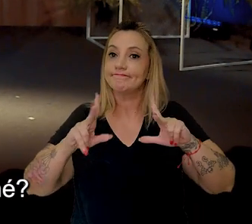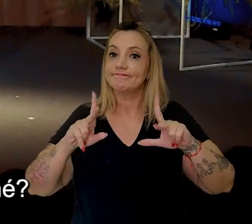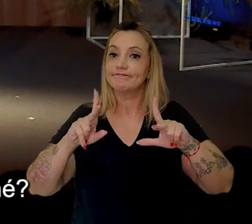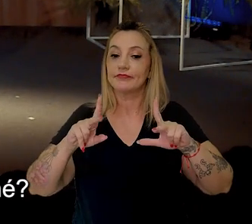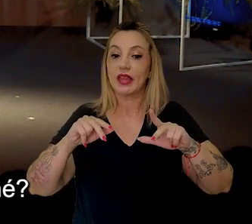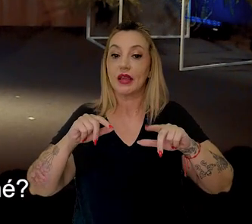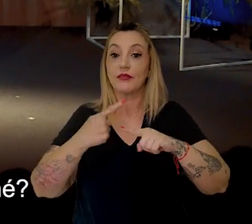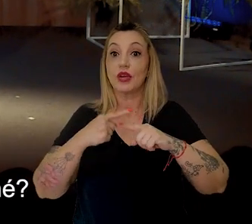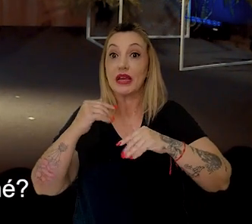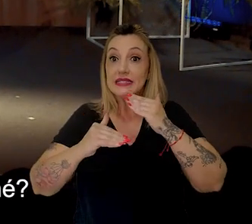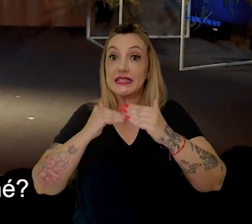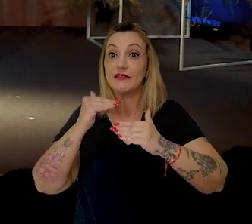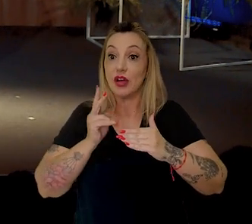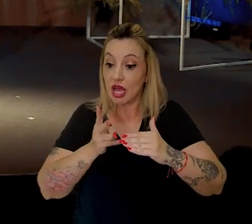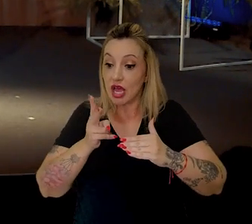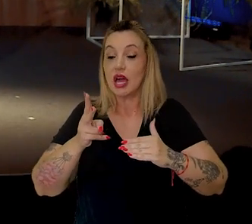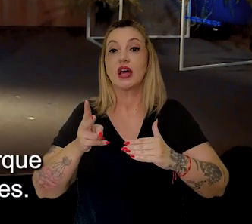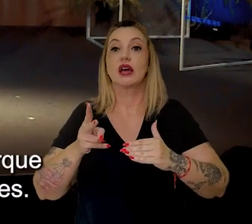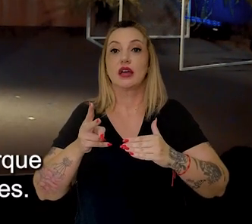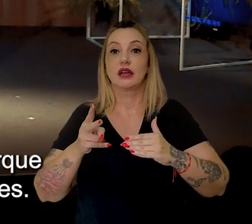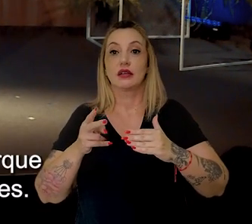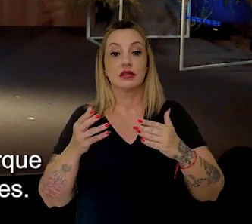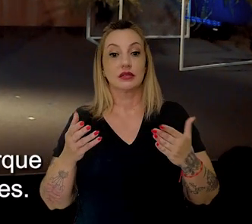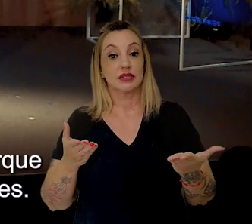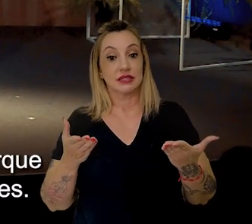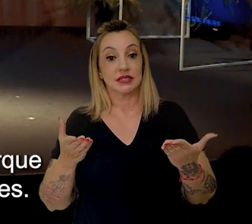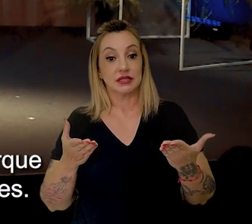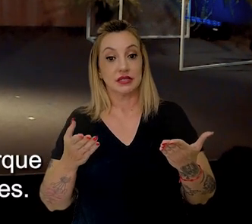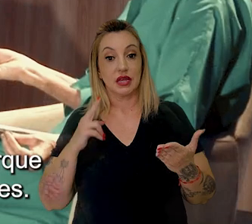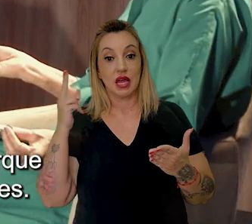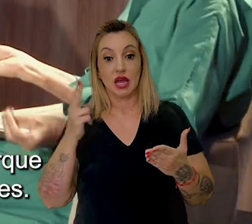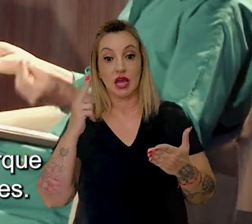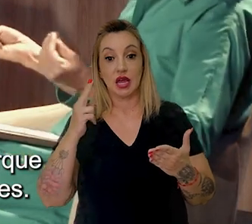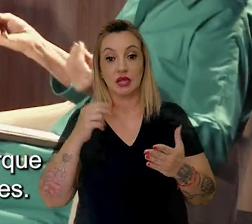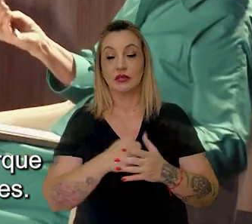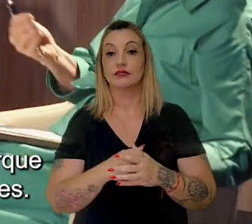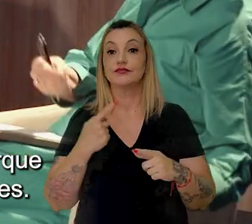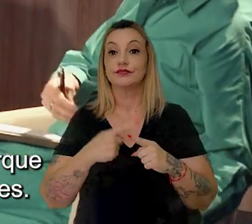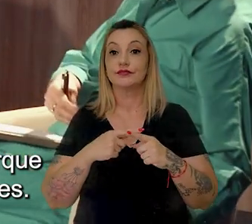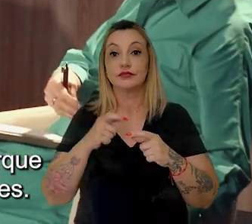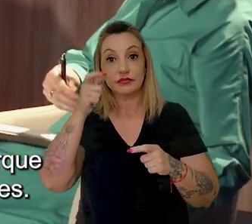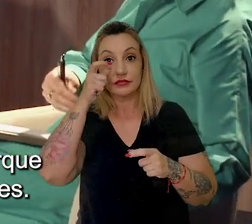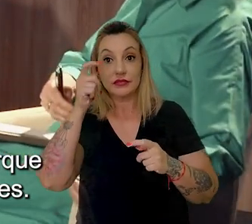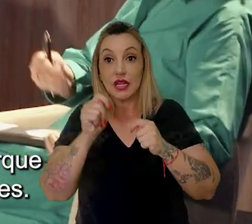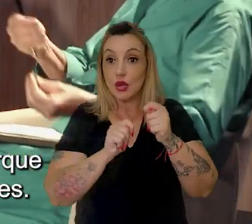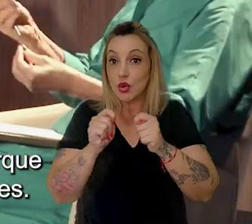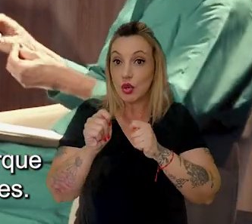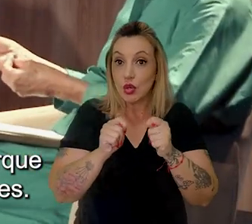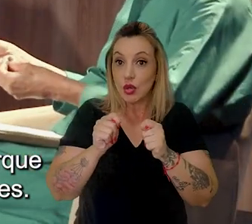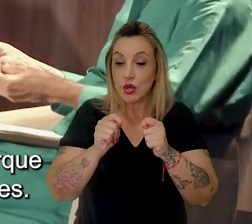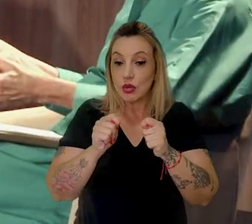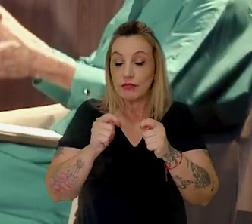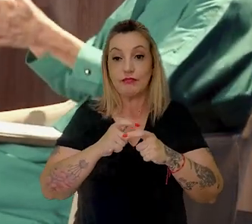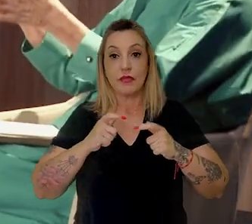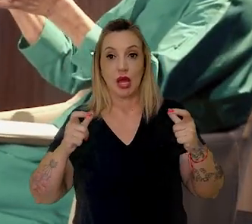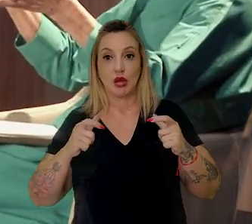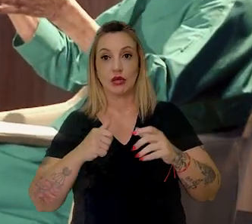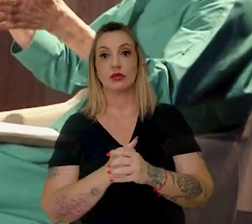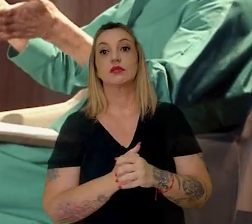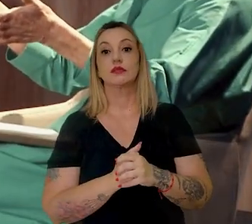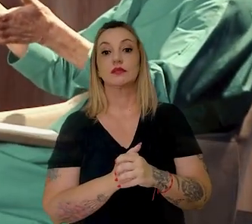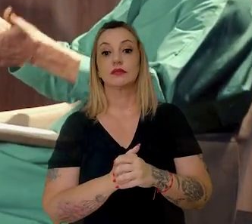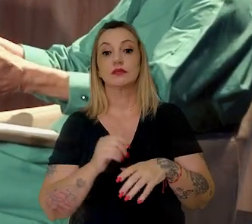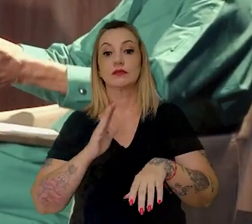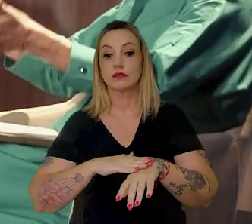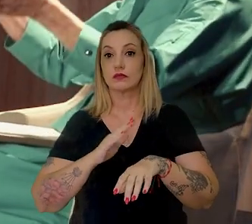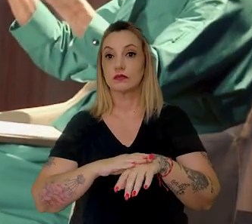ainda tá desenvolvendo né agora isso não tá acontecendo porque os interesses econômicos são maiores a